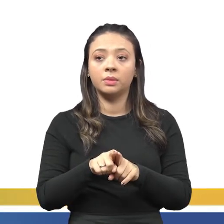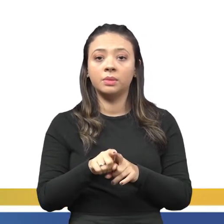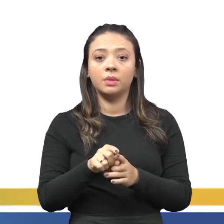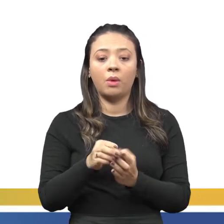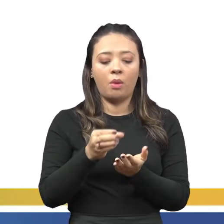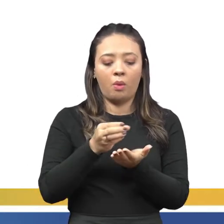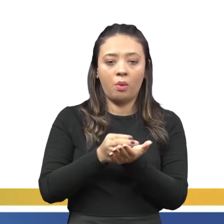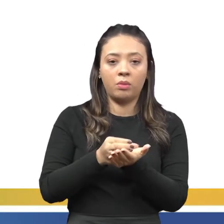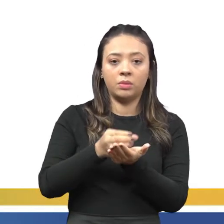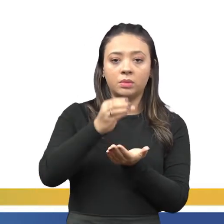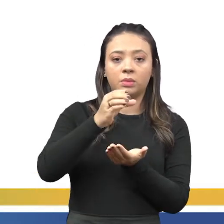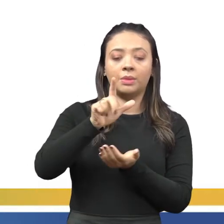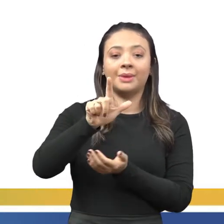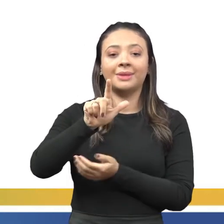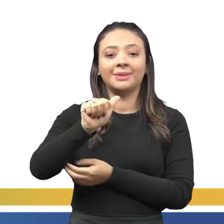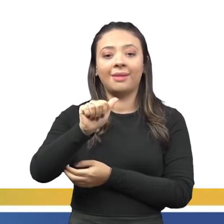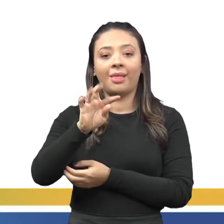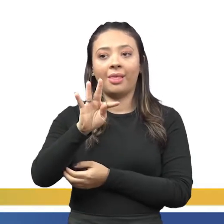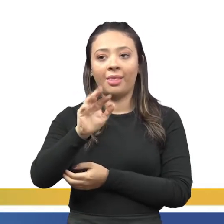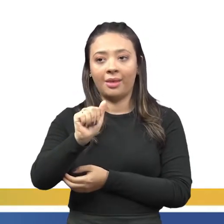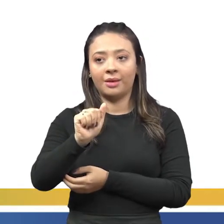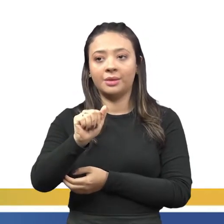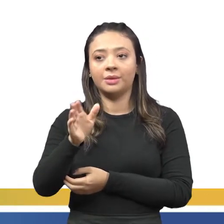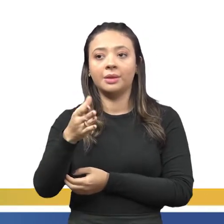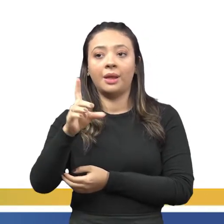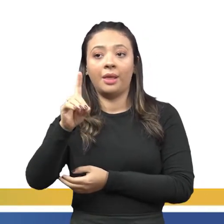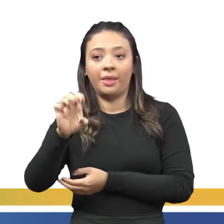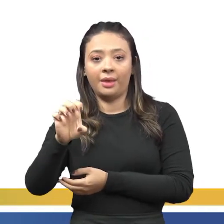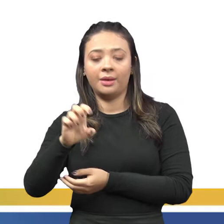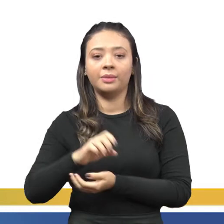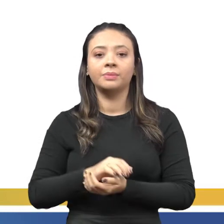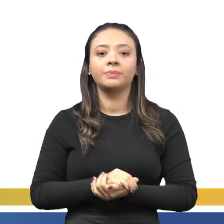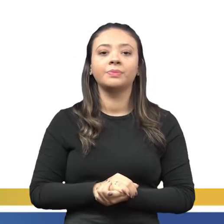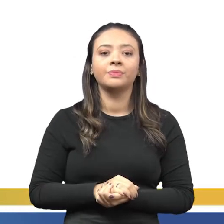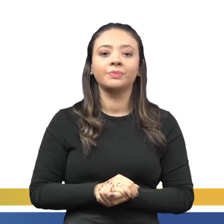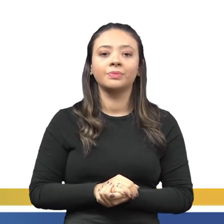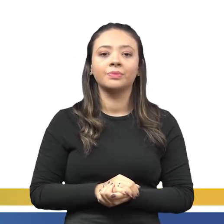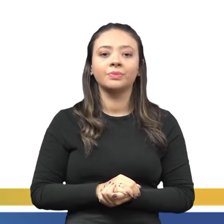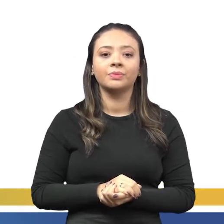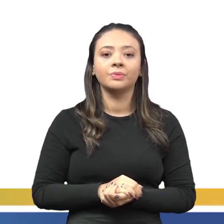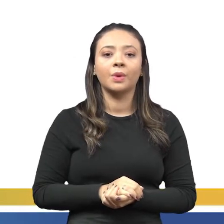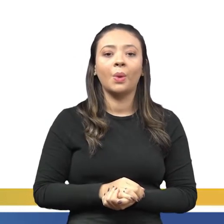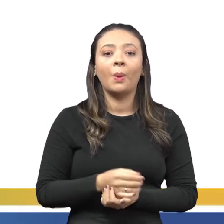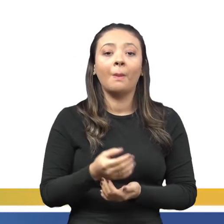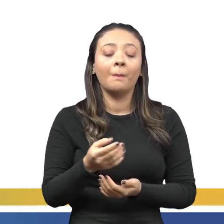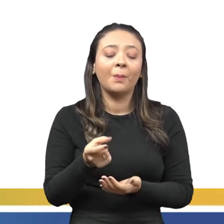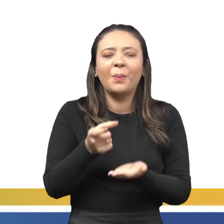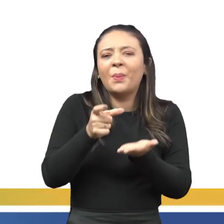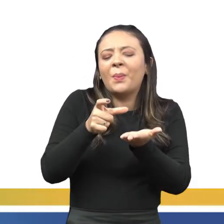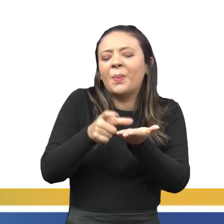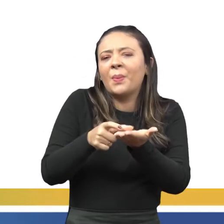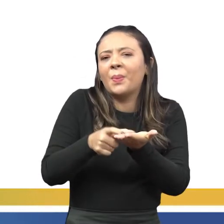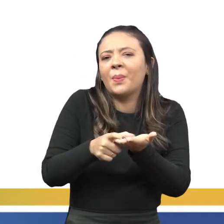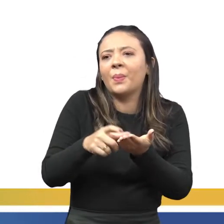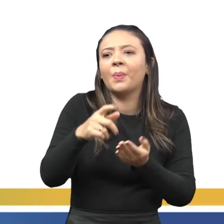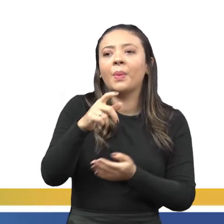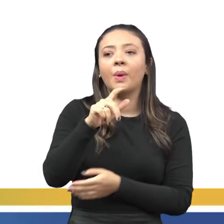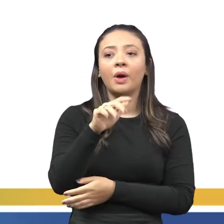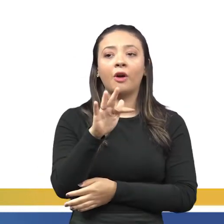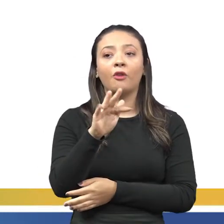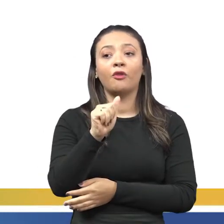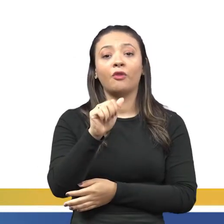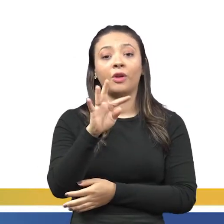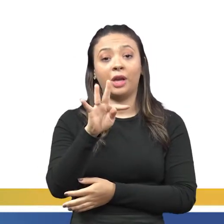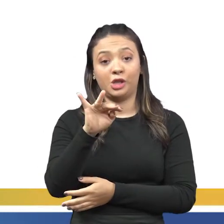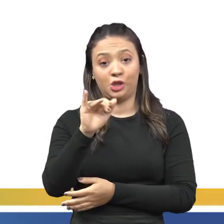Uma lata de. A slice of. Uma fatia de. A bottle